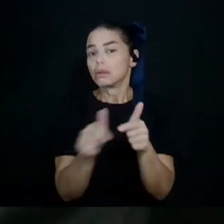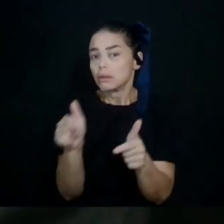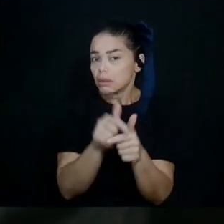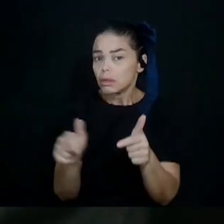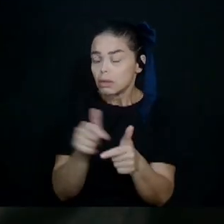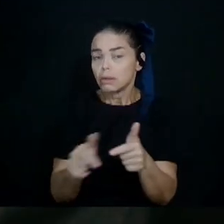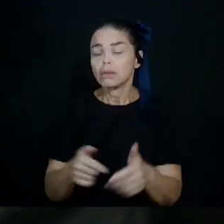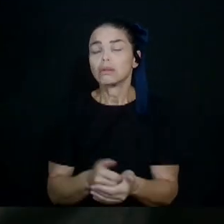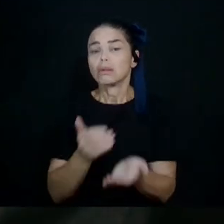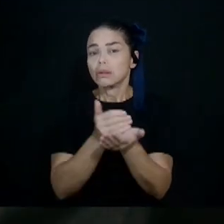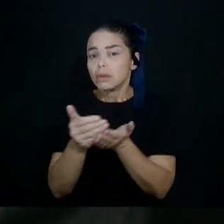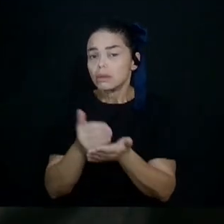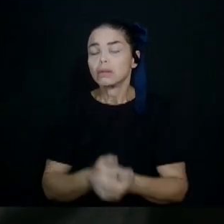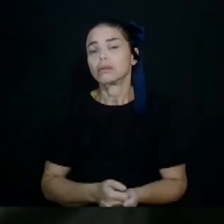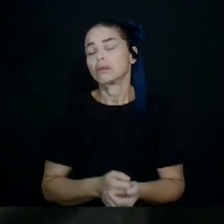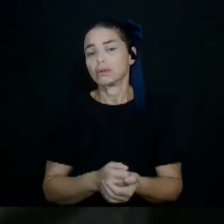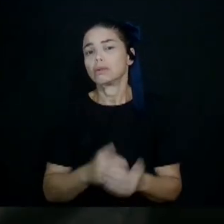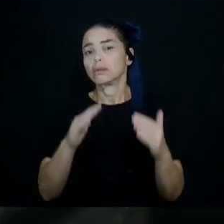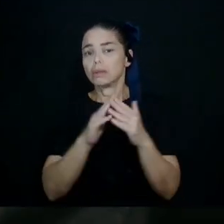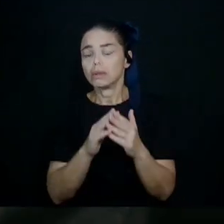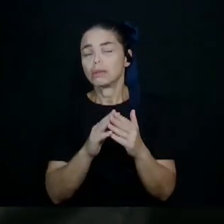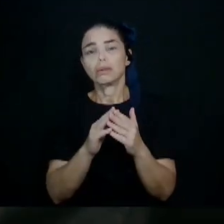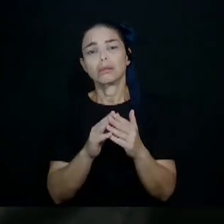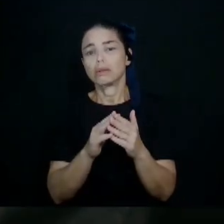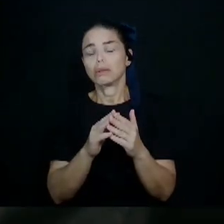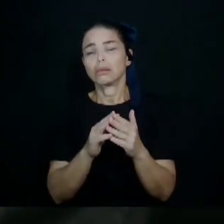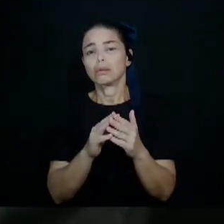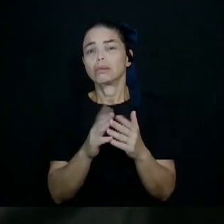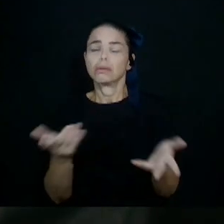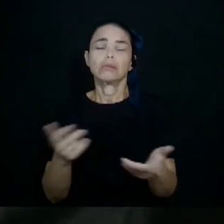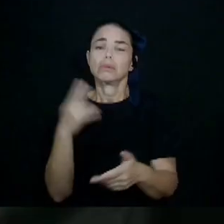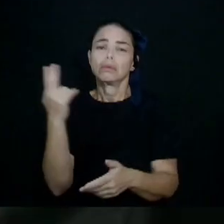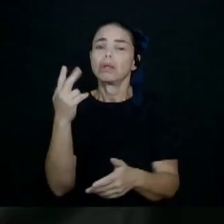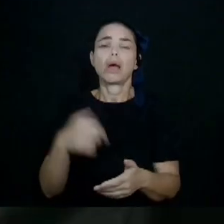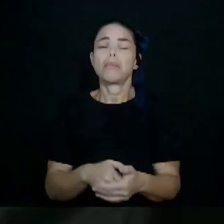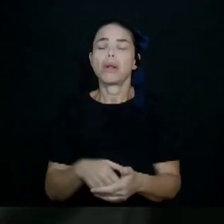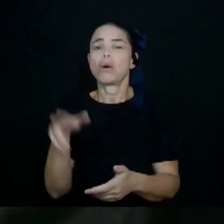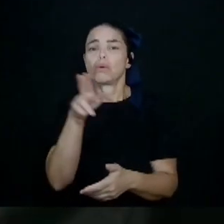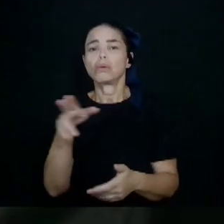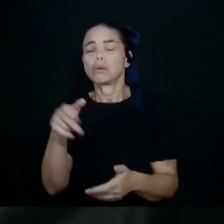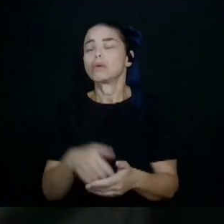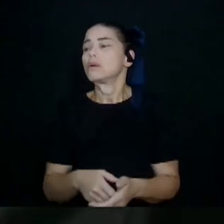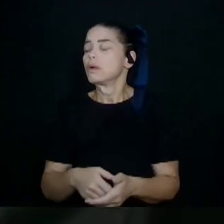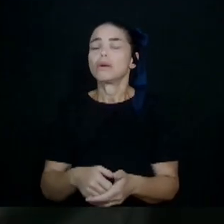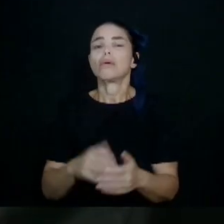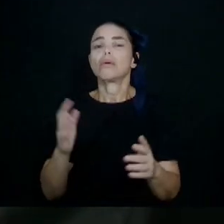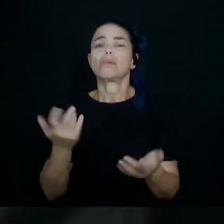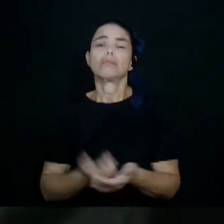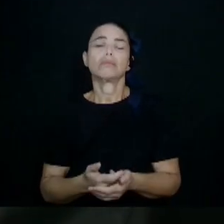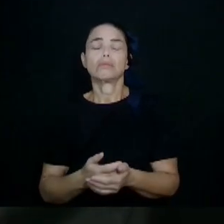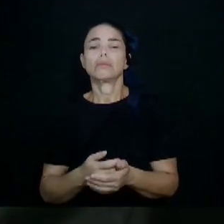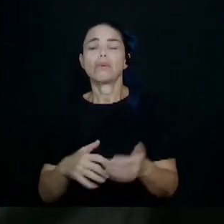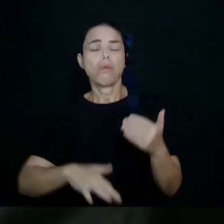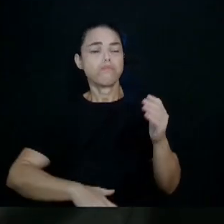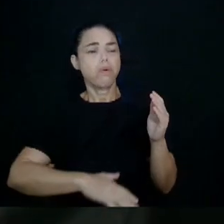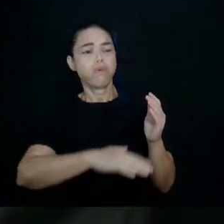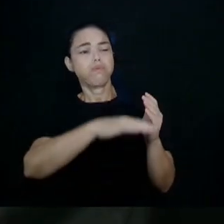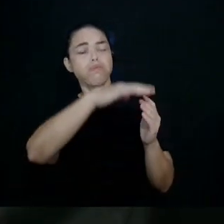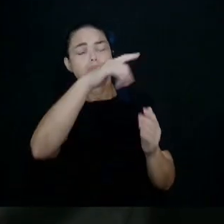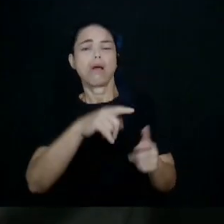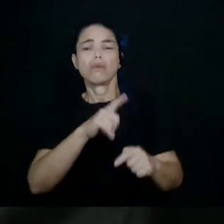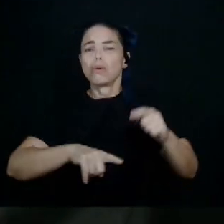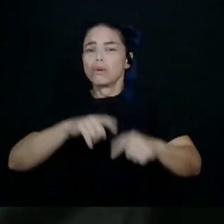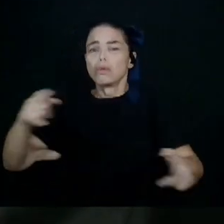começa quando o espaço da casa ele deixa de ser funcional, né? Como a Daiane trouxe, e passa a ser tomado completamente por esses itens.